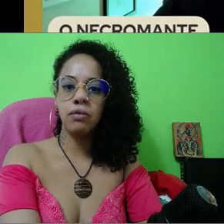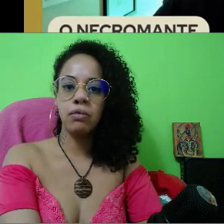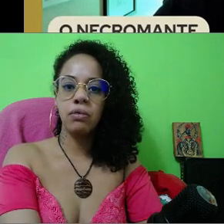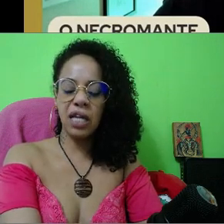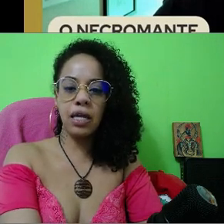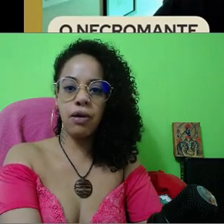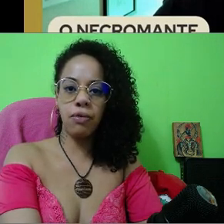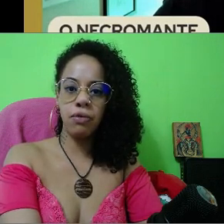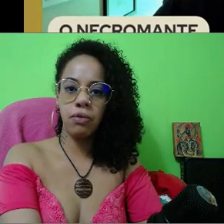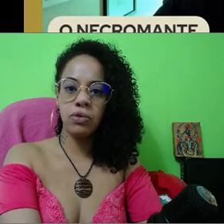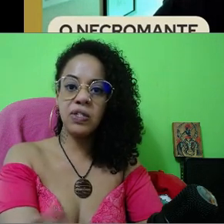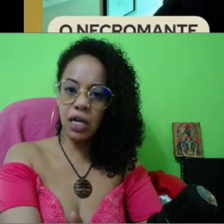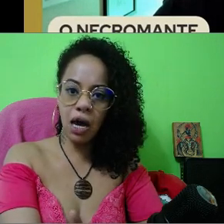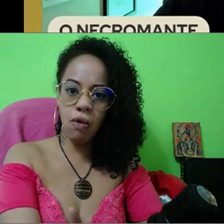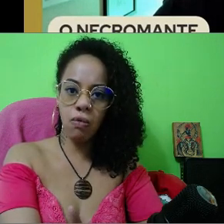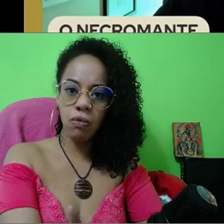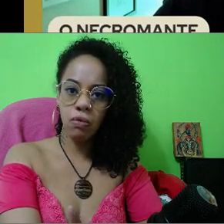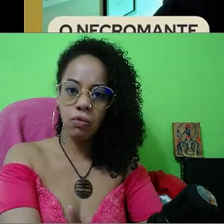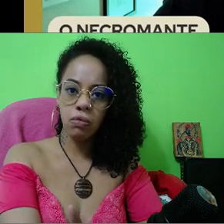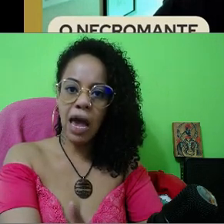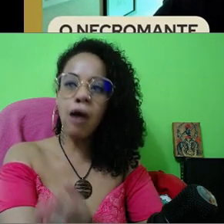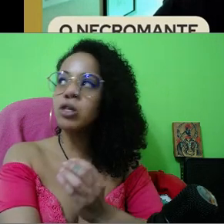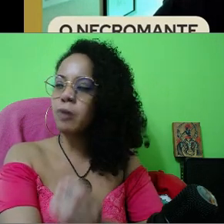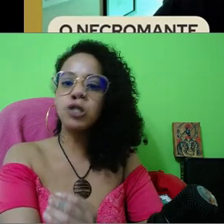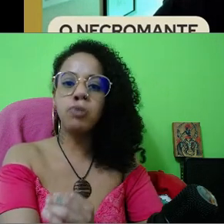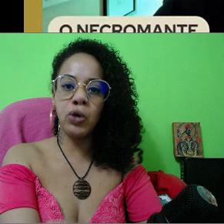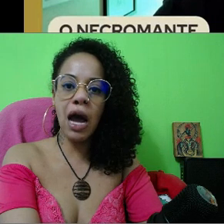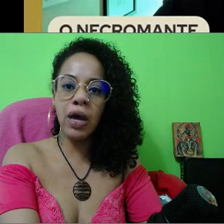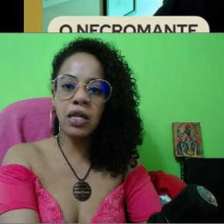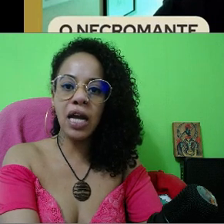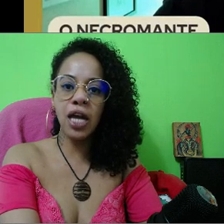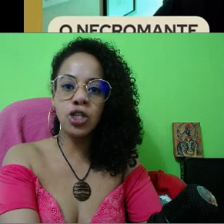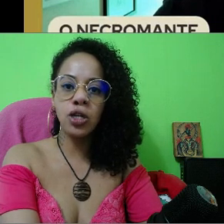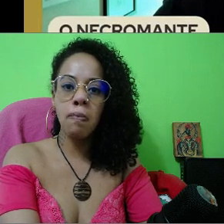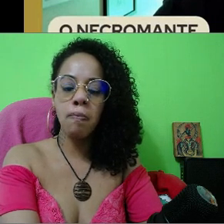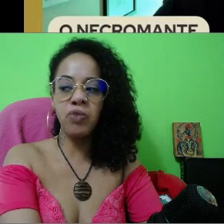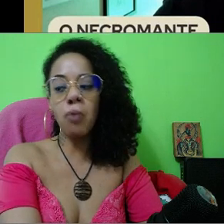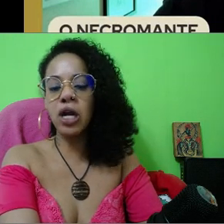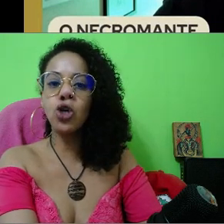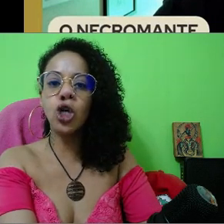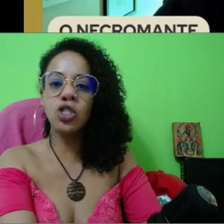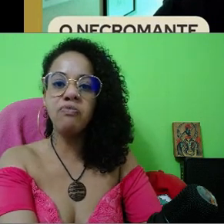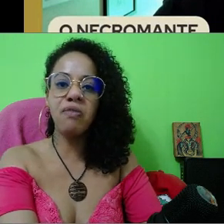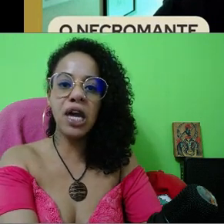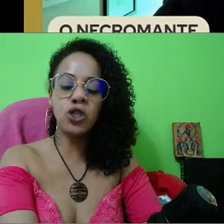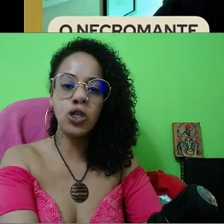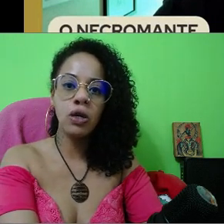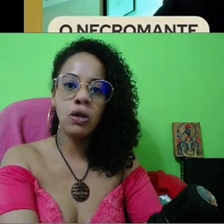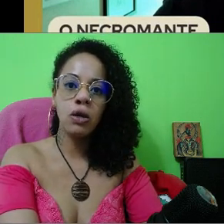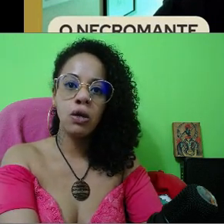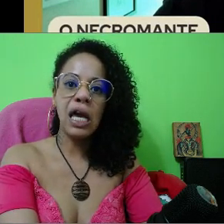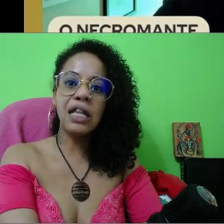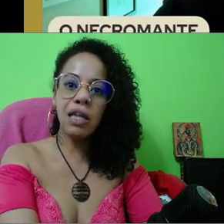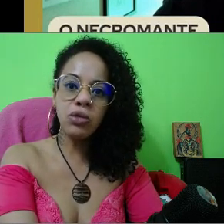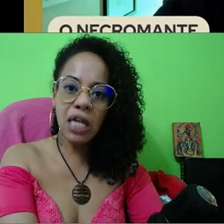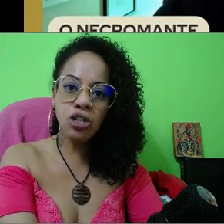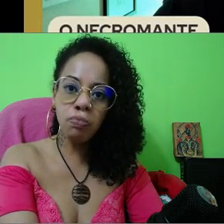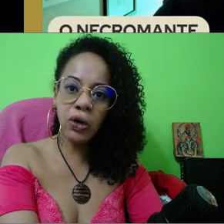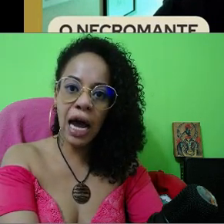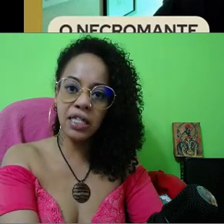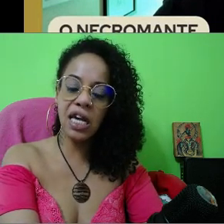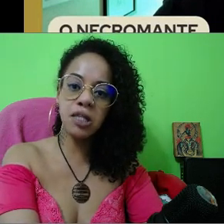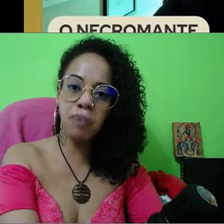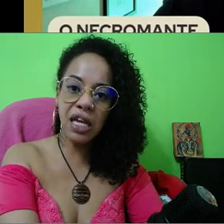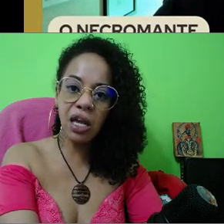cala entendeu senão é um espaço plural a internet não para todos obviamente então